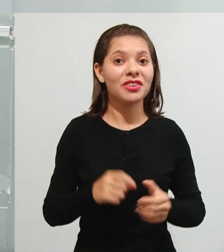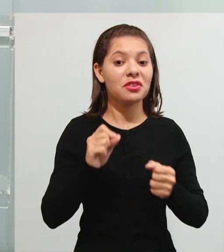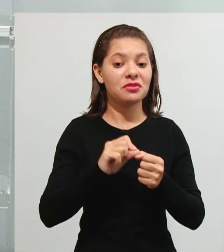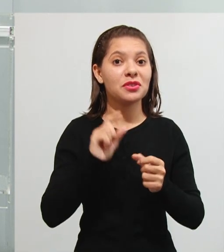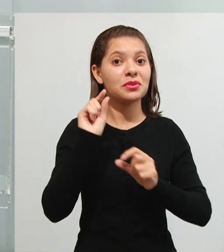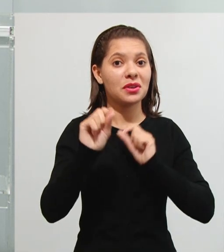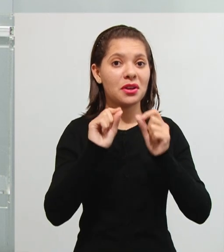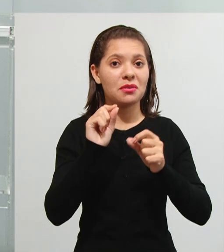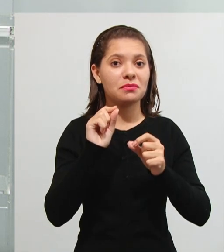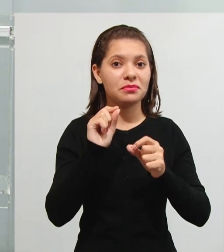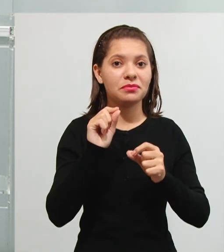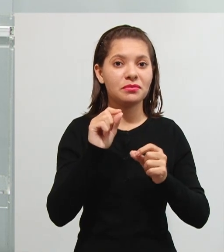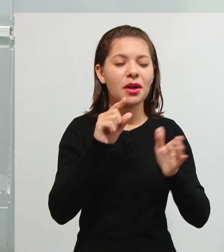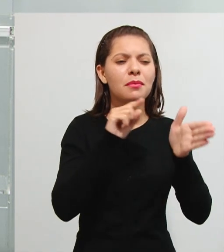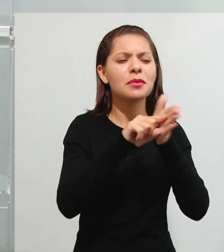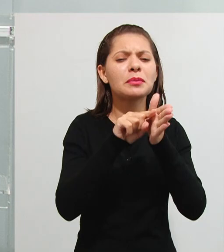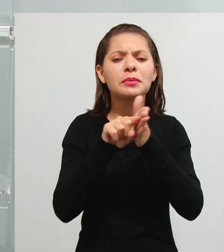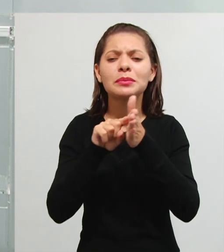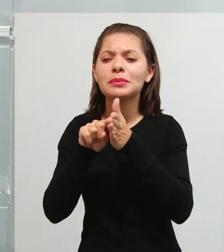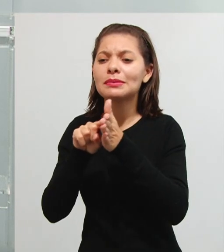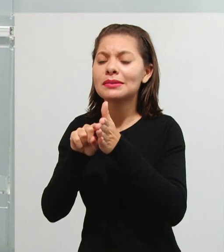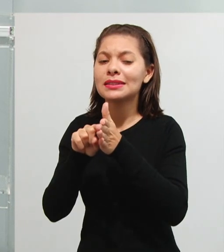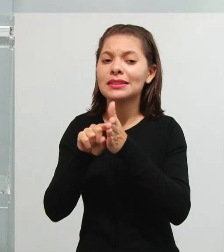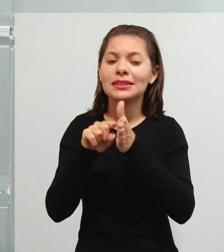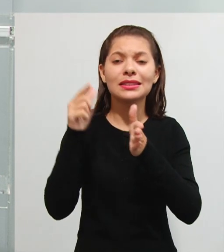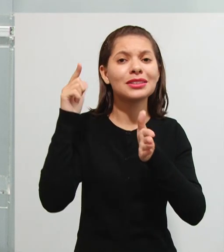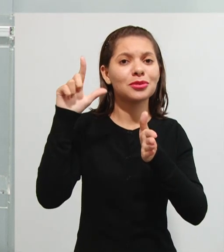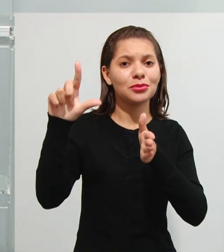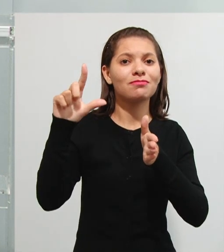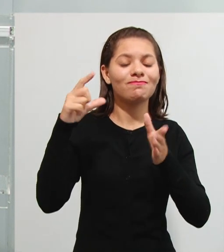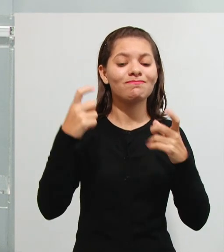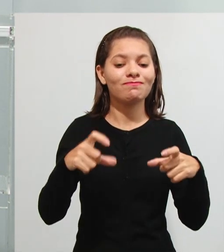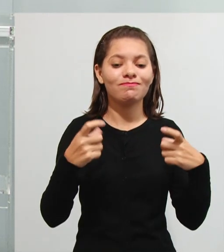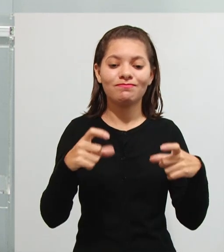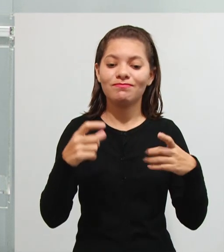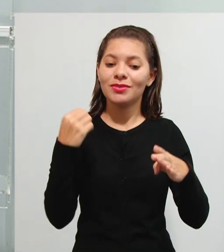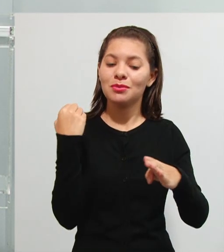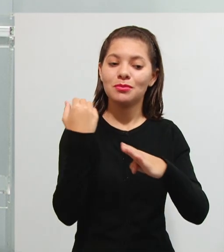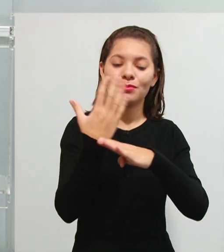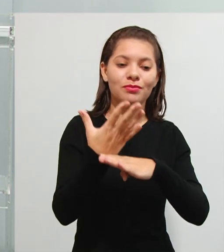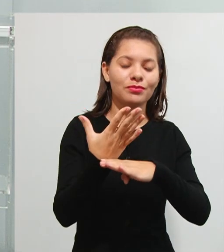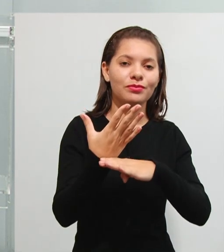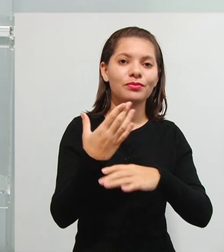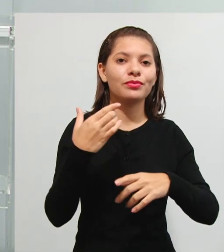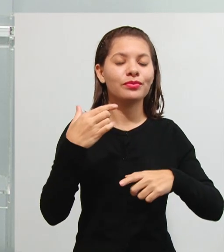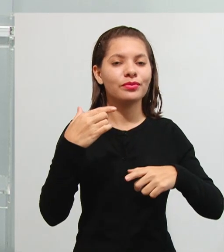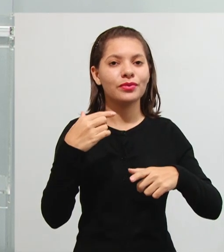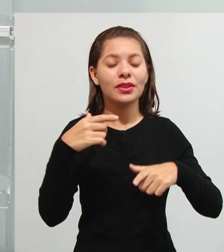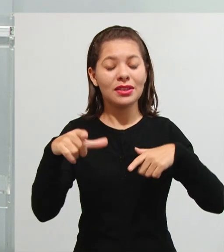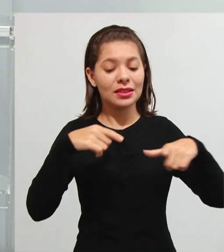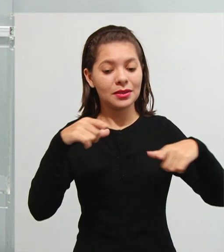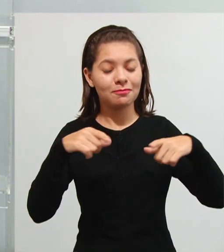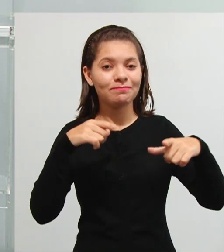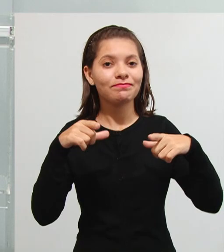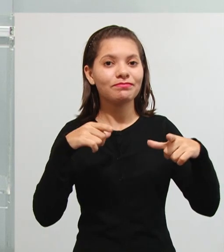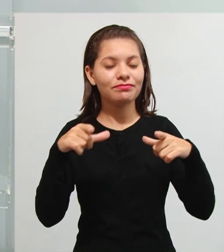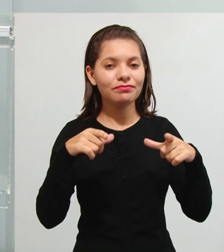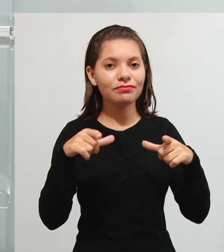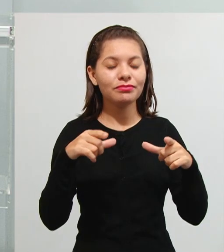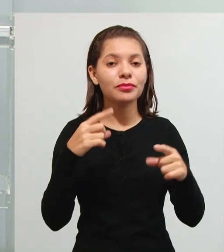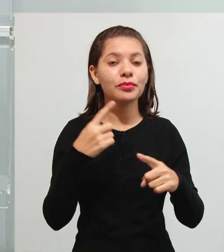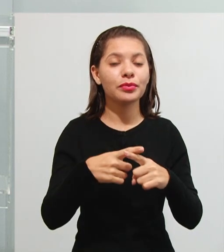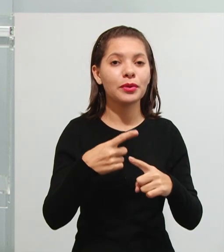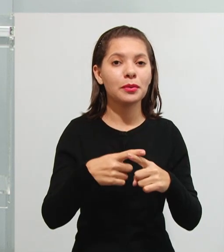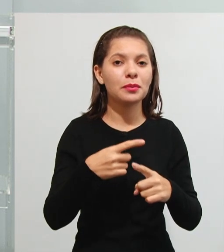vai procurar né outro ambiente vai para outro lugar vai trabalhar fazendo outra coisa porque pode ser que